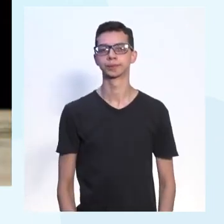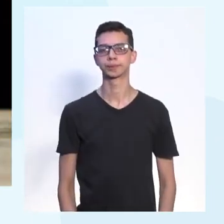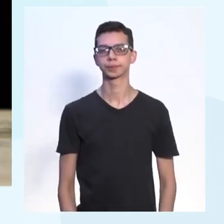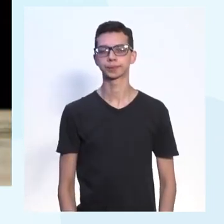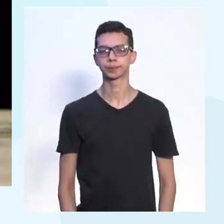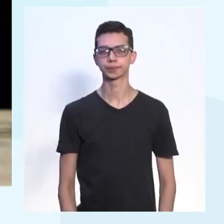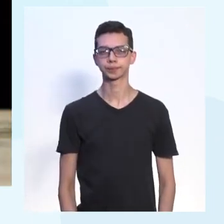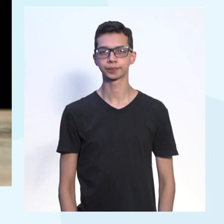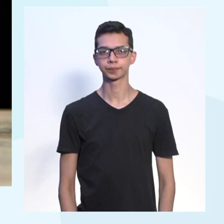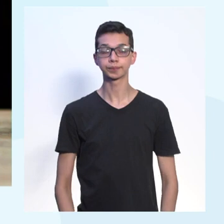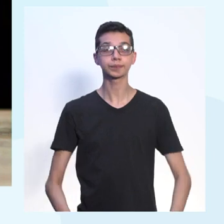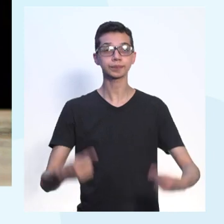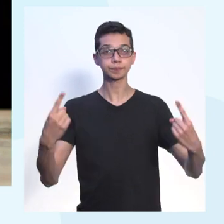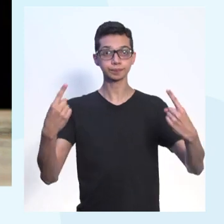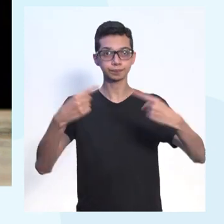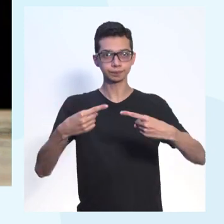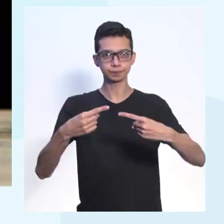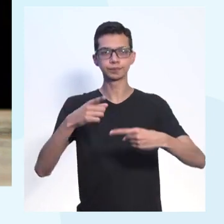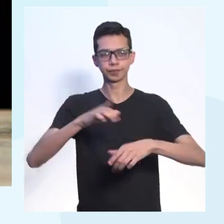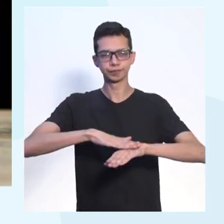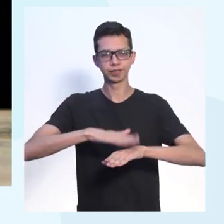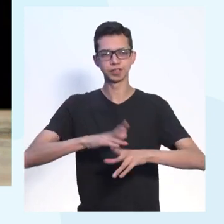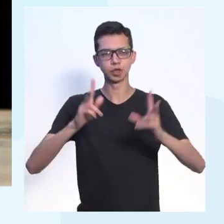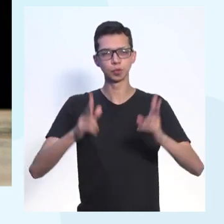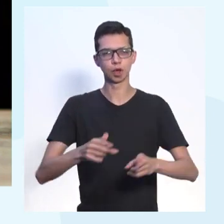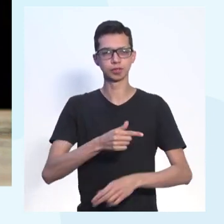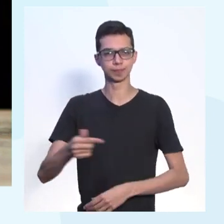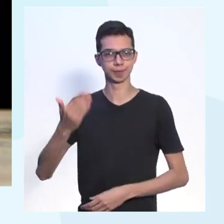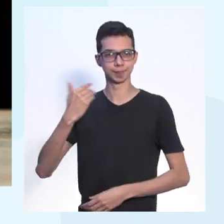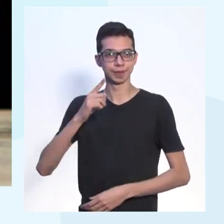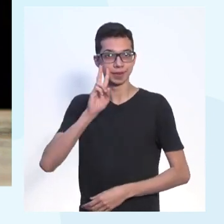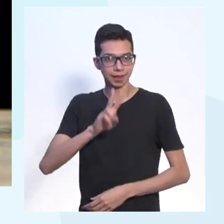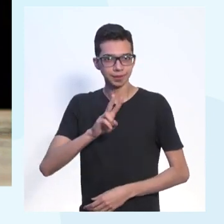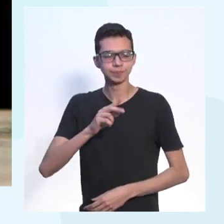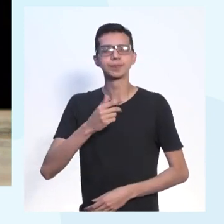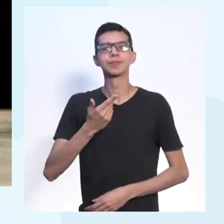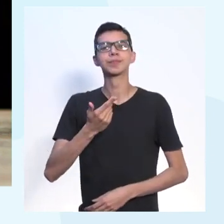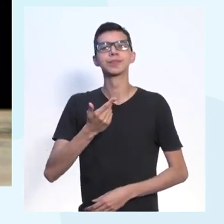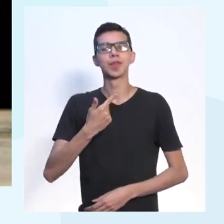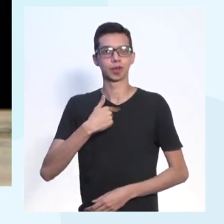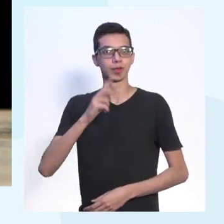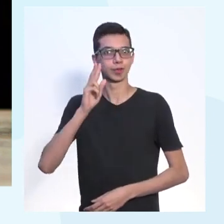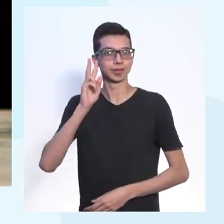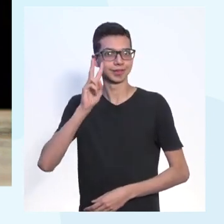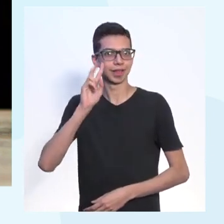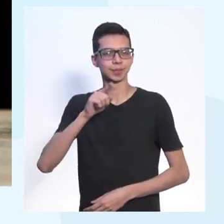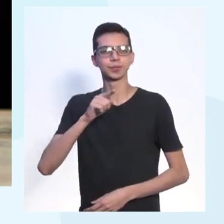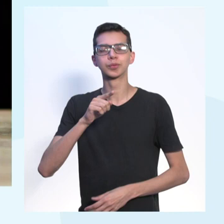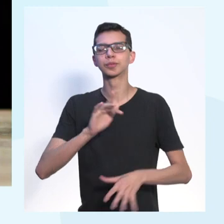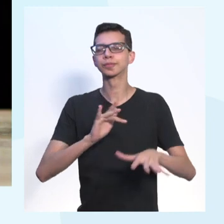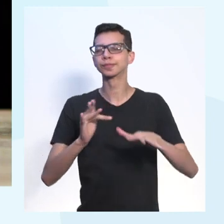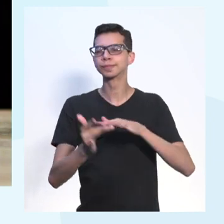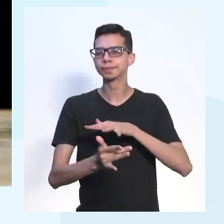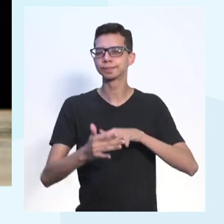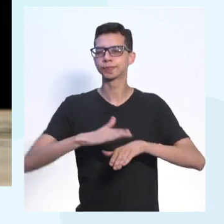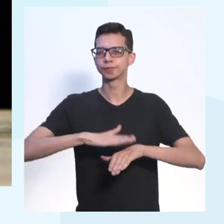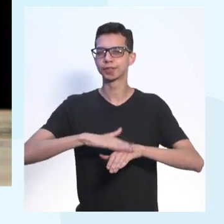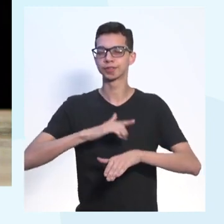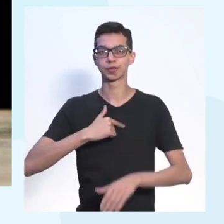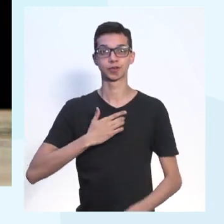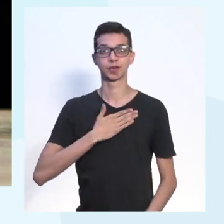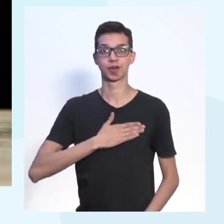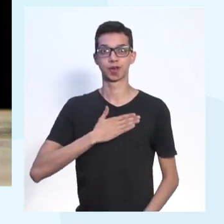chama? Do desafio. Igual vocês fizeram semana passada, eu vi nas redes sociais e adorei. Façam o print,